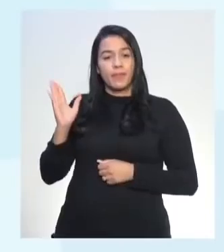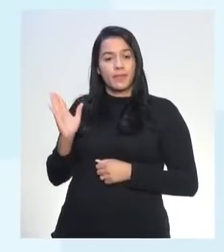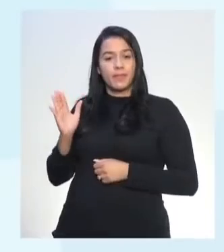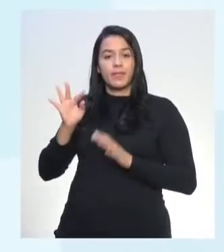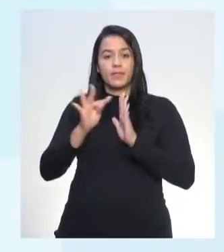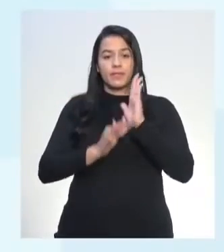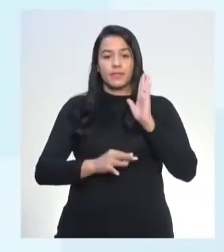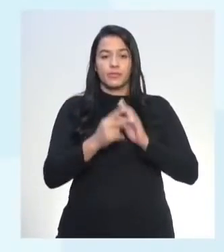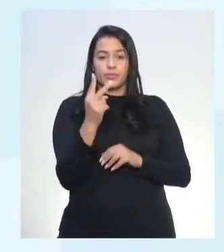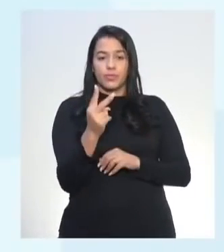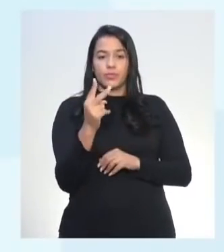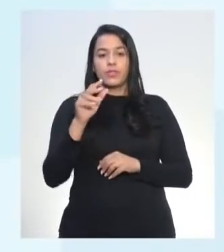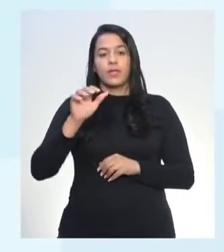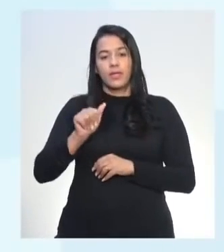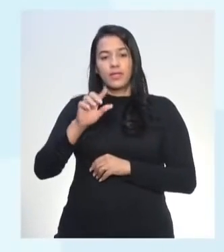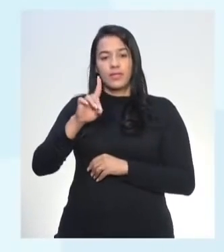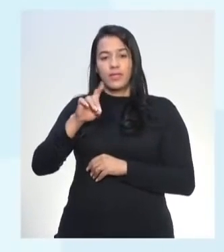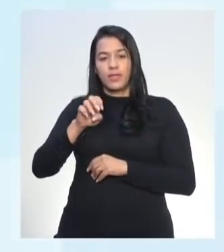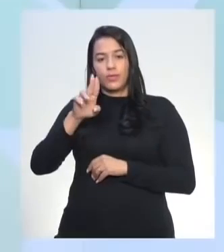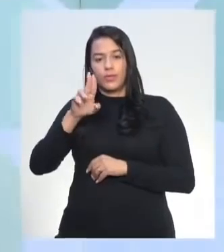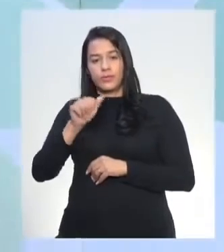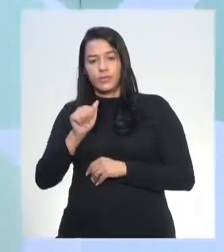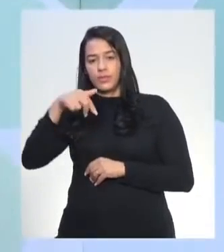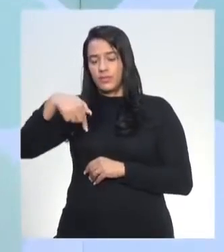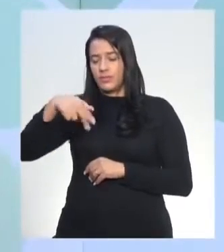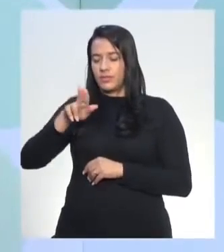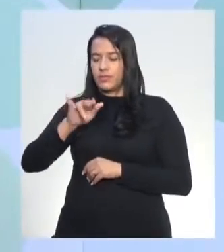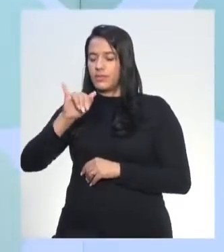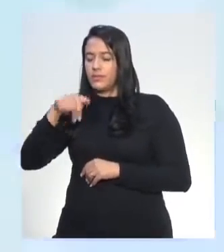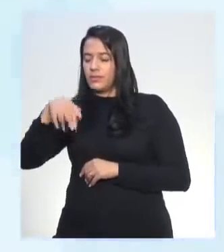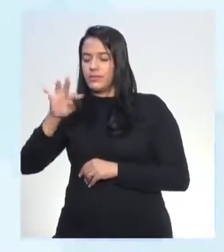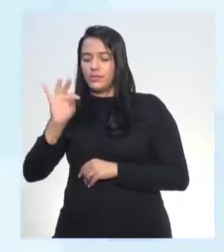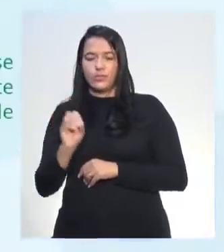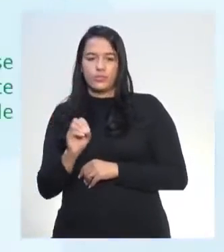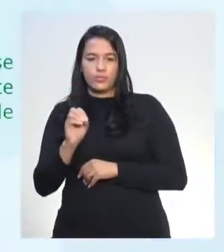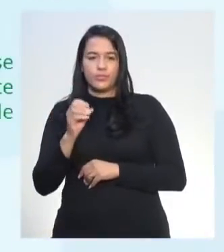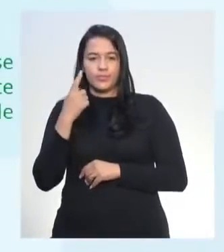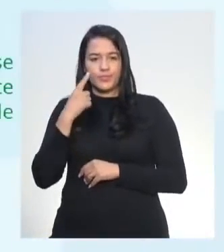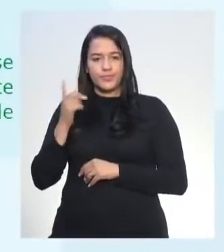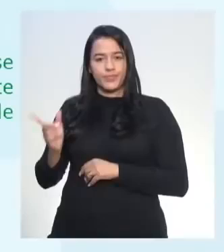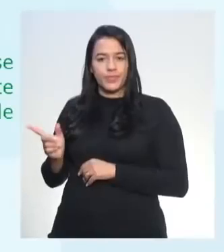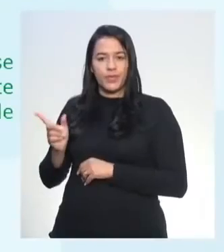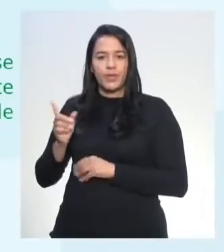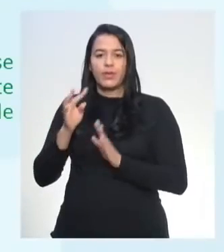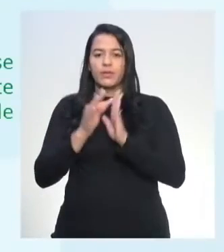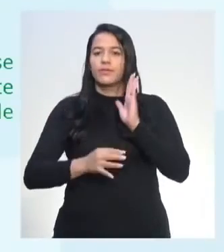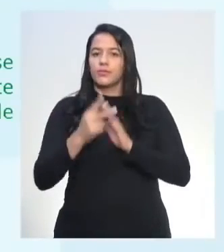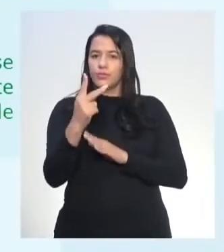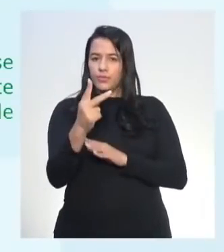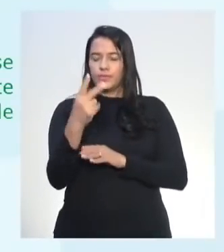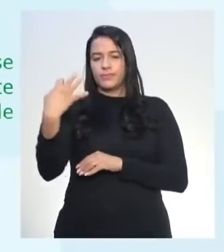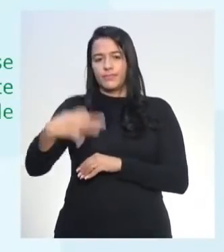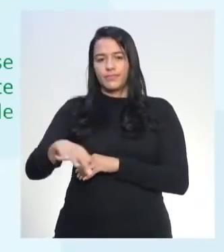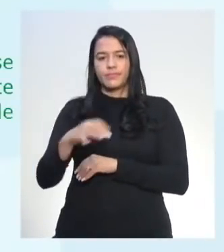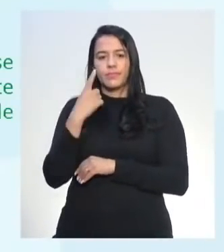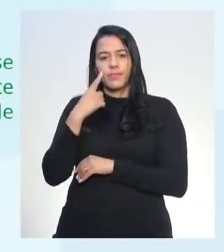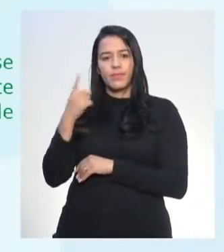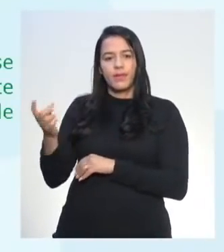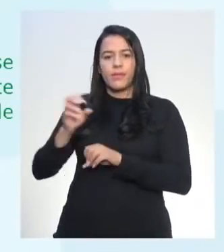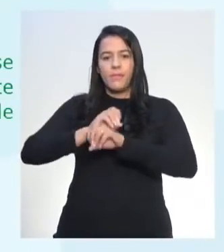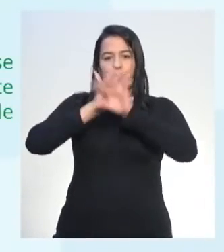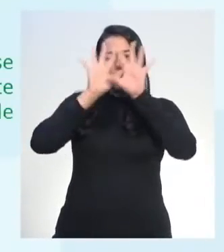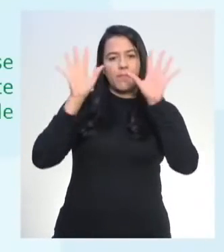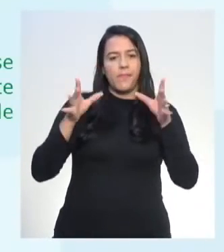criador da personagem Mafalda. Aí fica muito mais claro, né? Então vamos ver se a resposta estava certa? Vamos lá. A manchete do texto 2 é mais